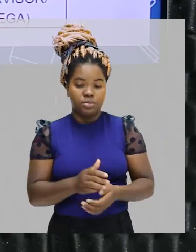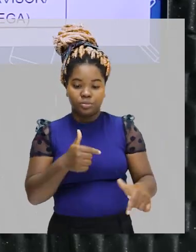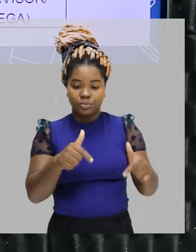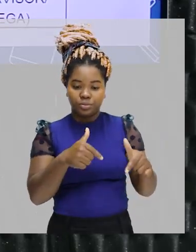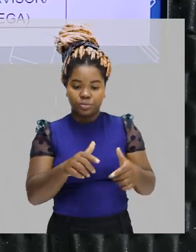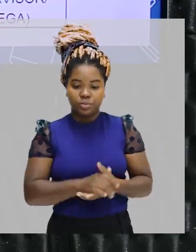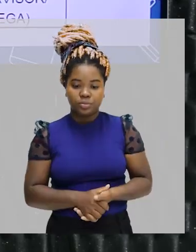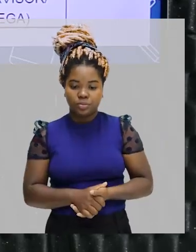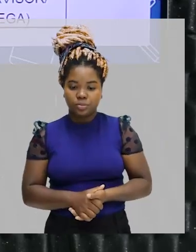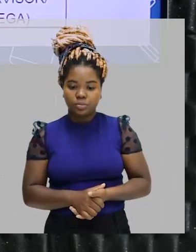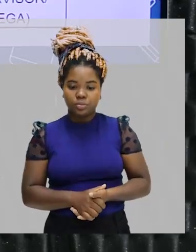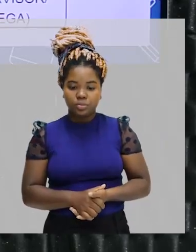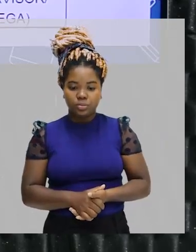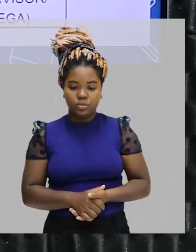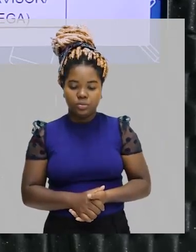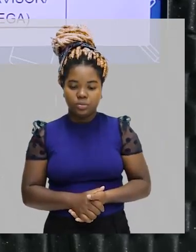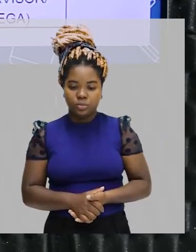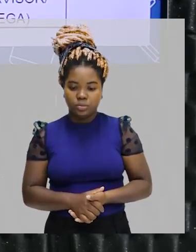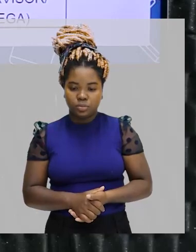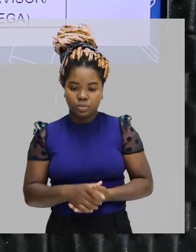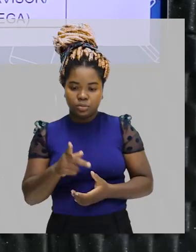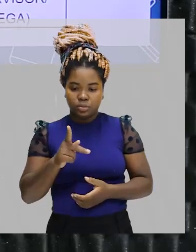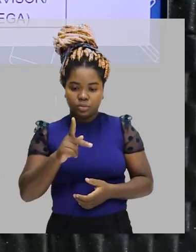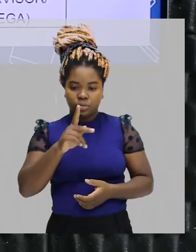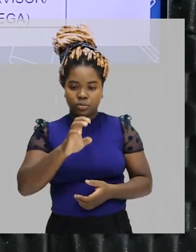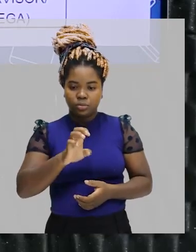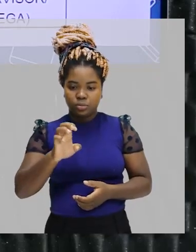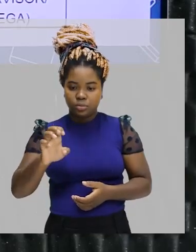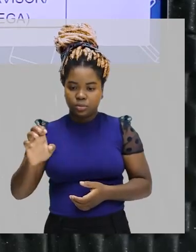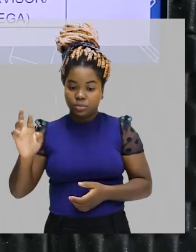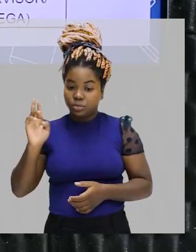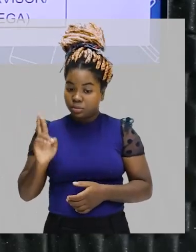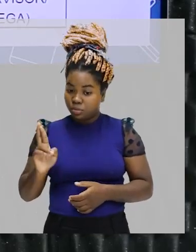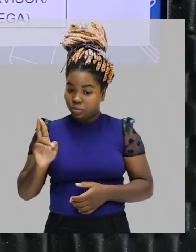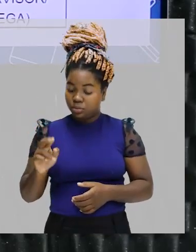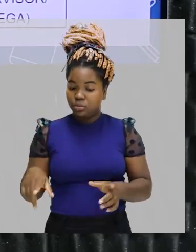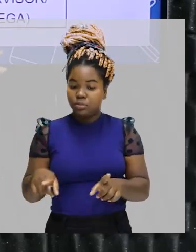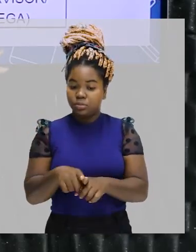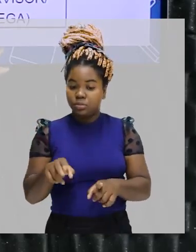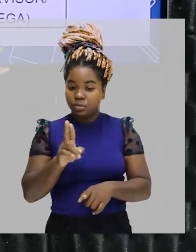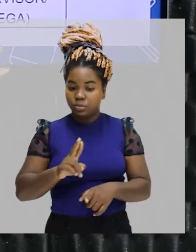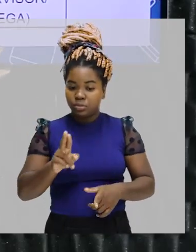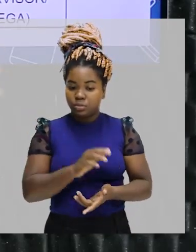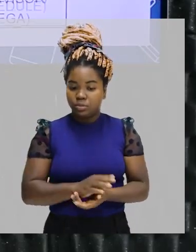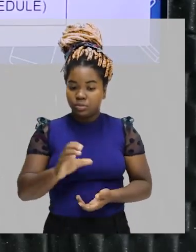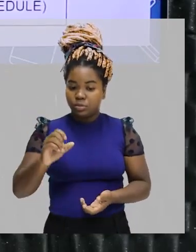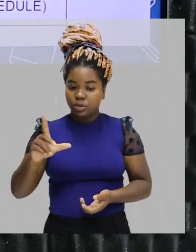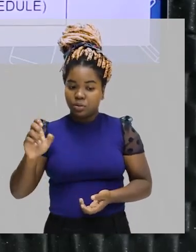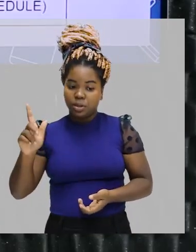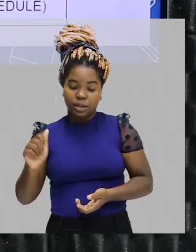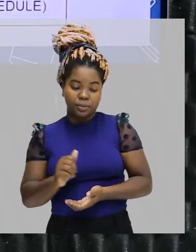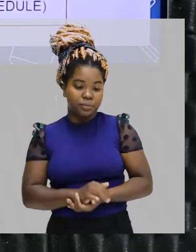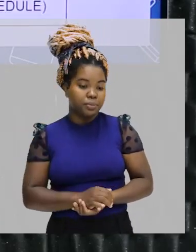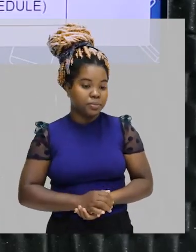pode ter a palavra peer, P-E-E-R, tá? Que também pode ser utilizado para falar desse colega,